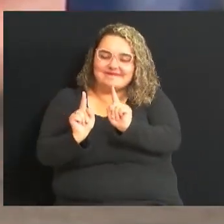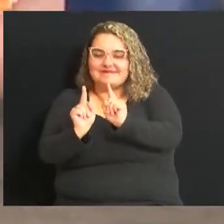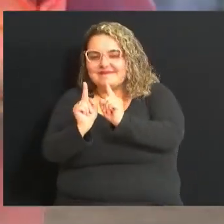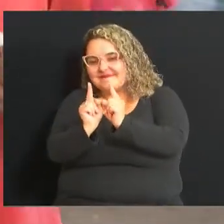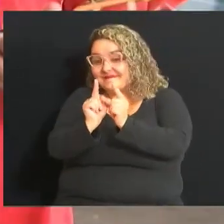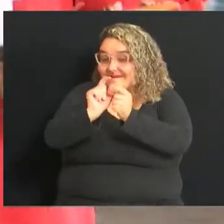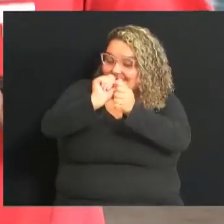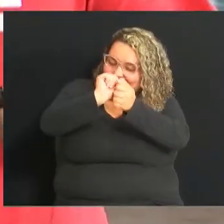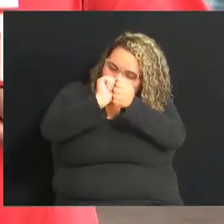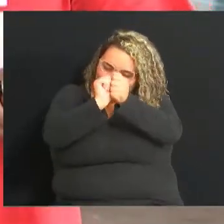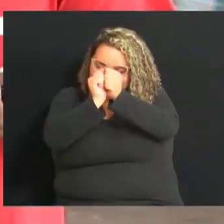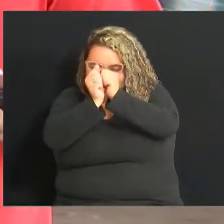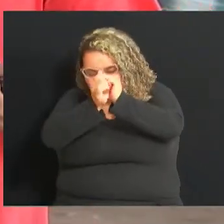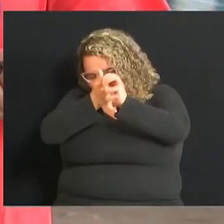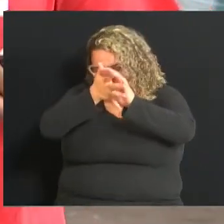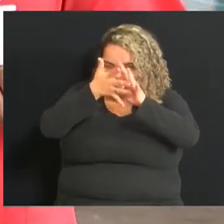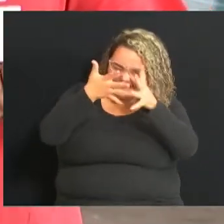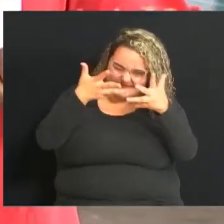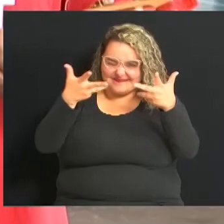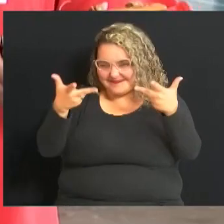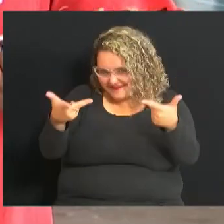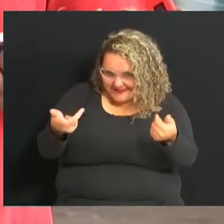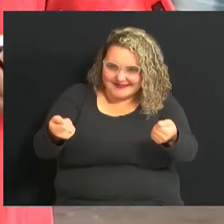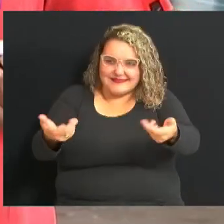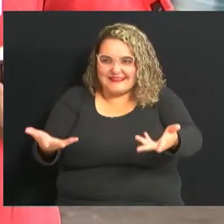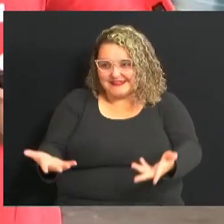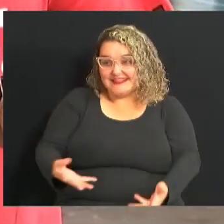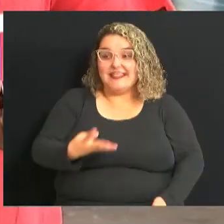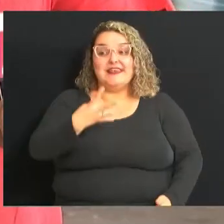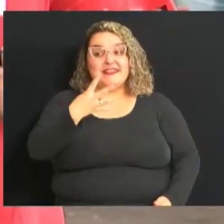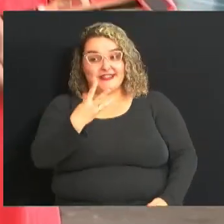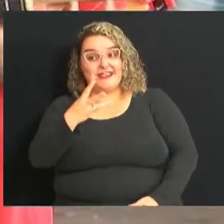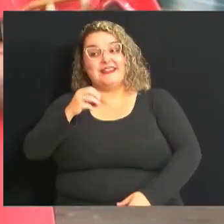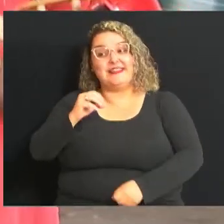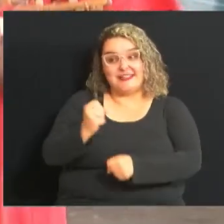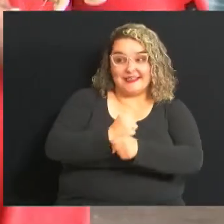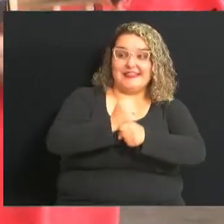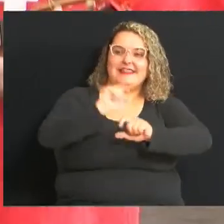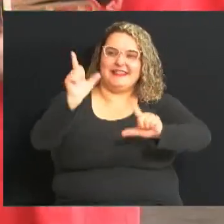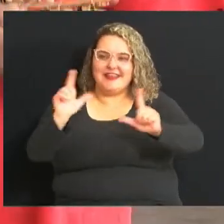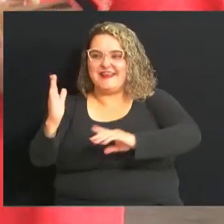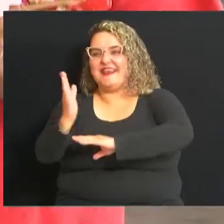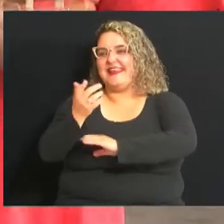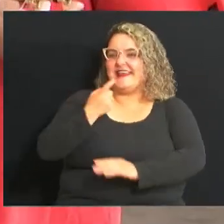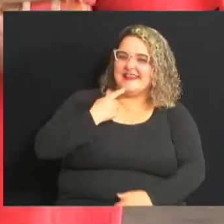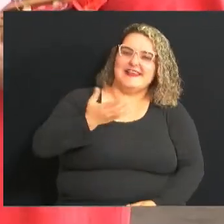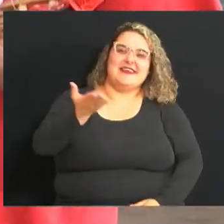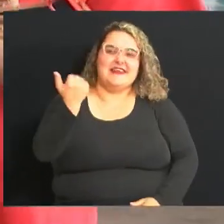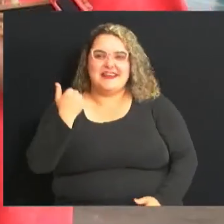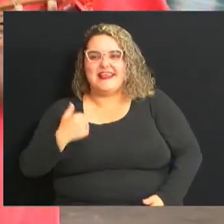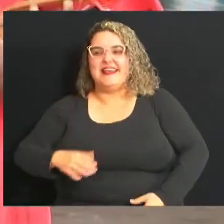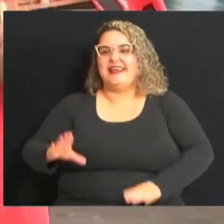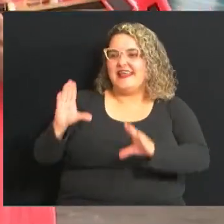toda, noite toda, Grupo Contágio, 30 anos, da TV Câmara.